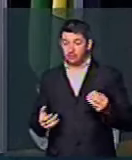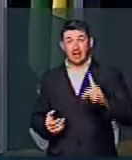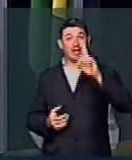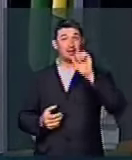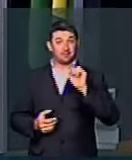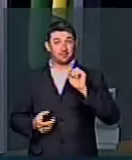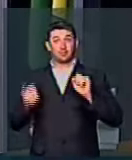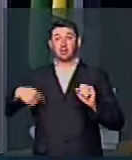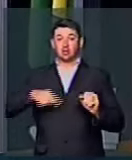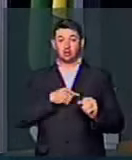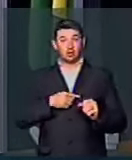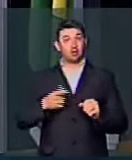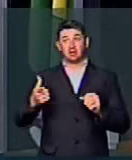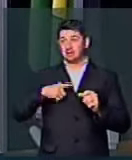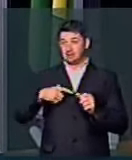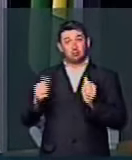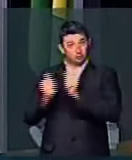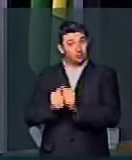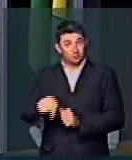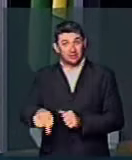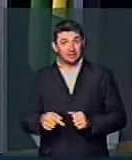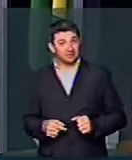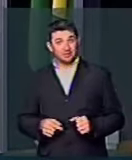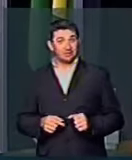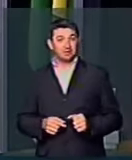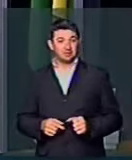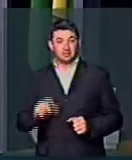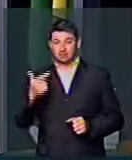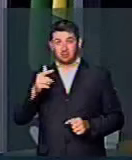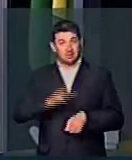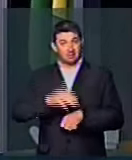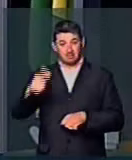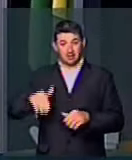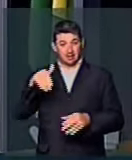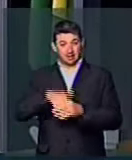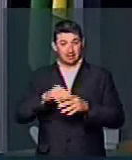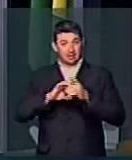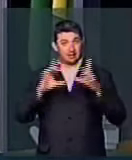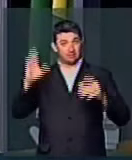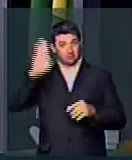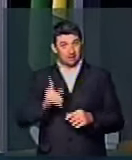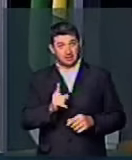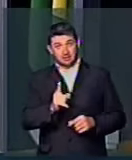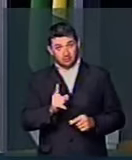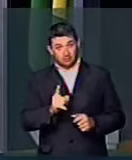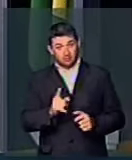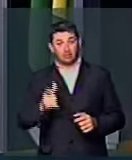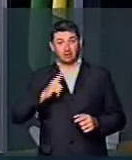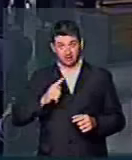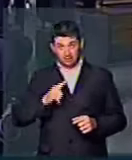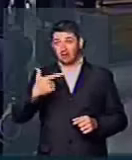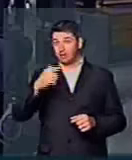todos nós estamos no mesmo barco. Não teremos mais eleições livres no nosso país. Teremos